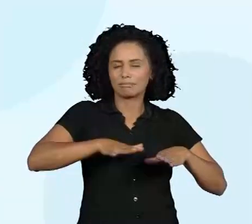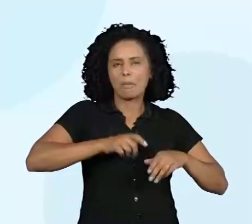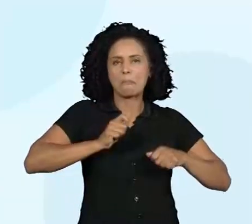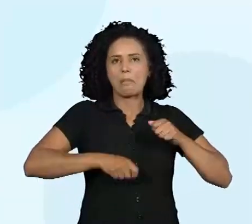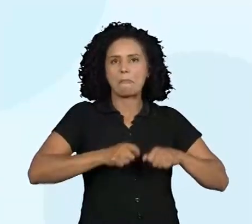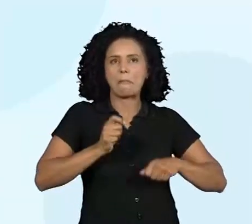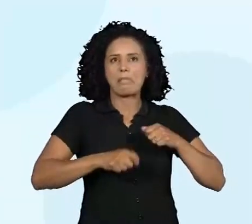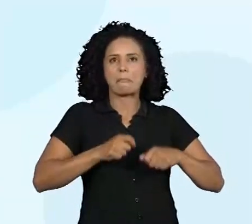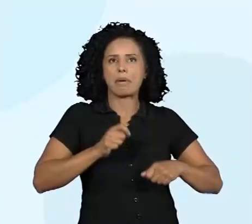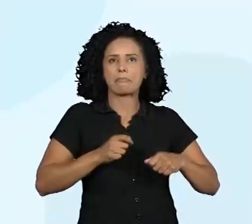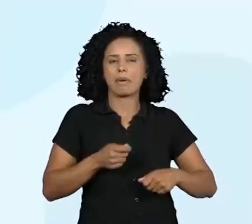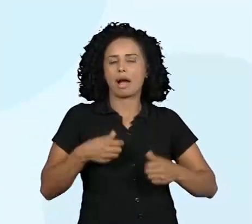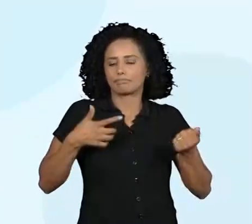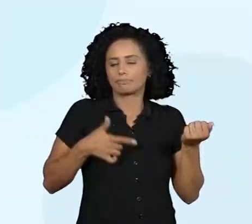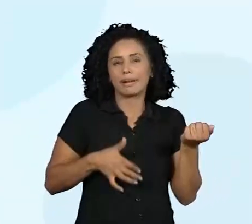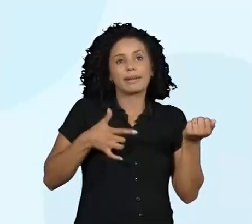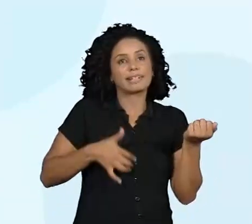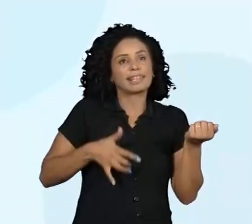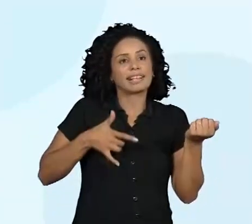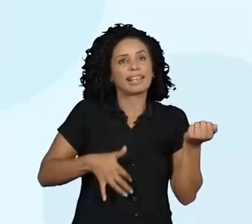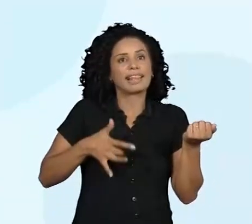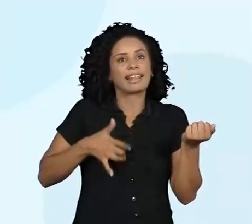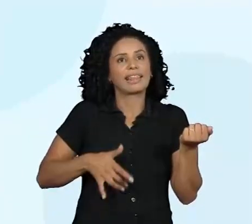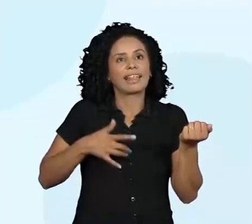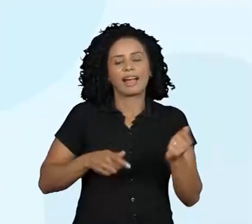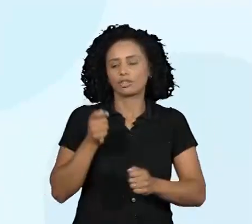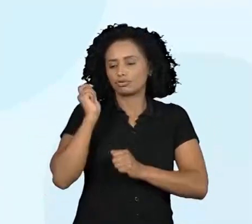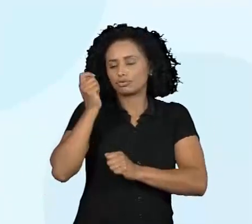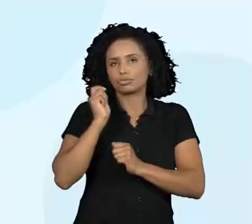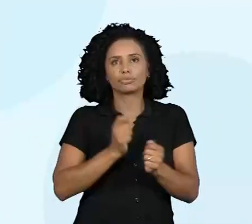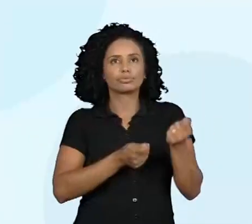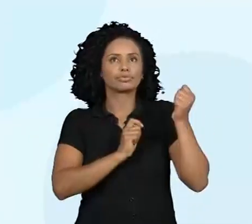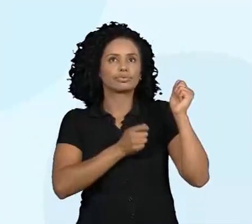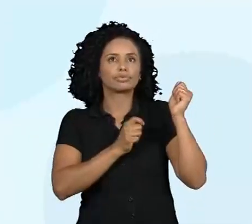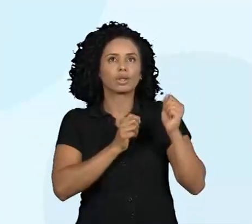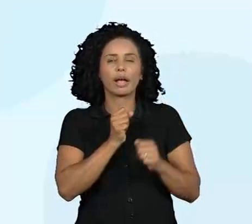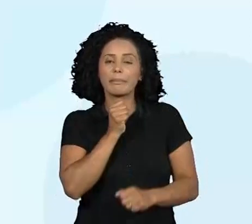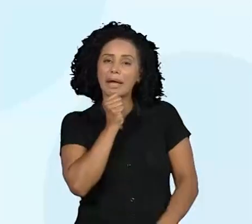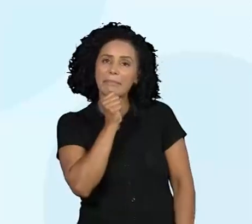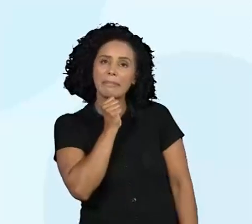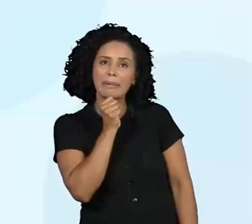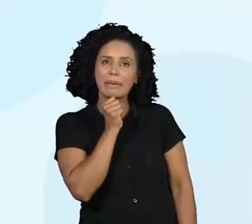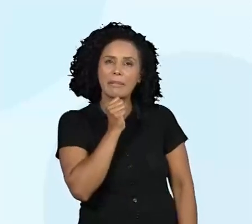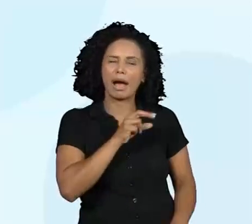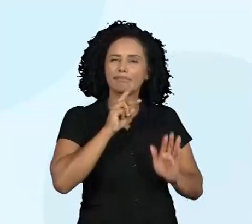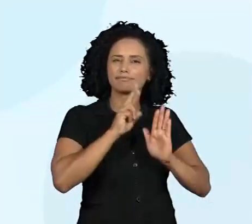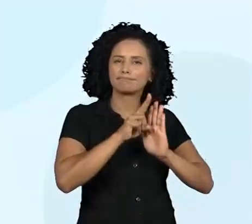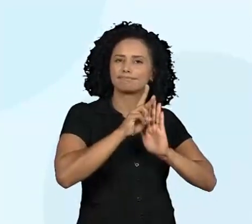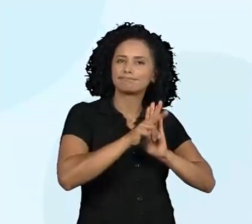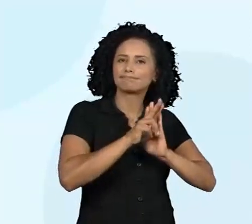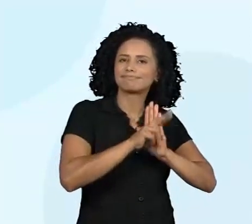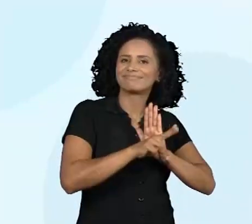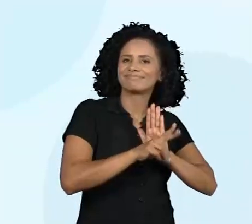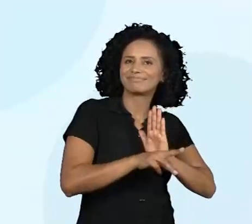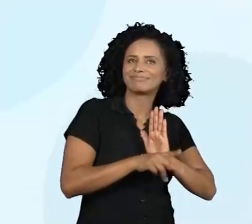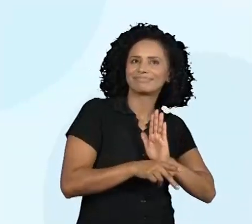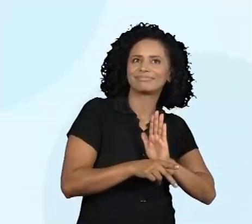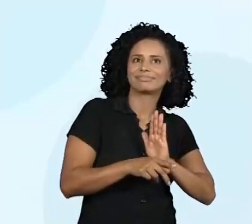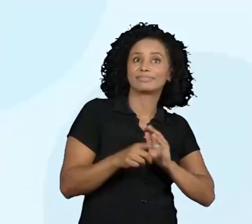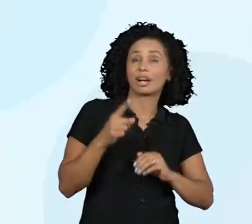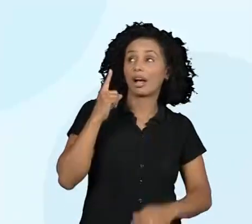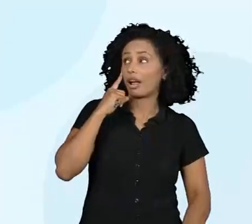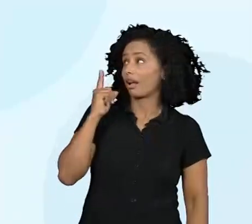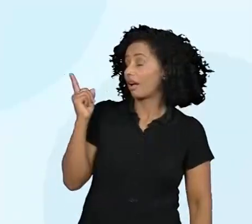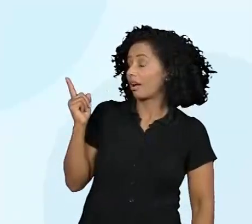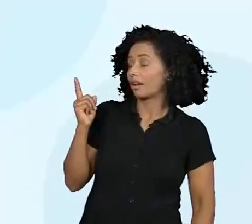um ukulele. É um instrumento de cordas, um chocalho ou maracas. Isso, um tambor ali também,